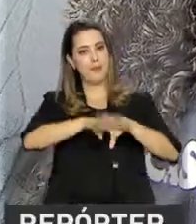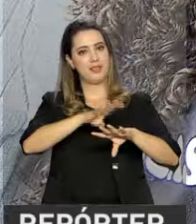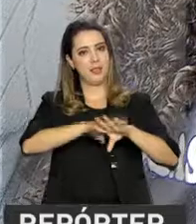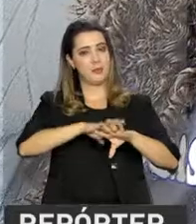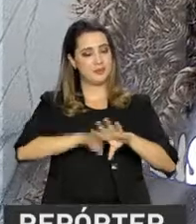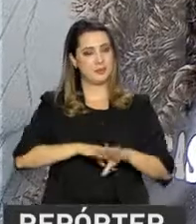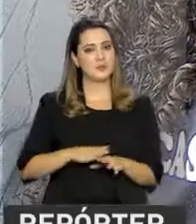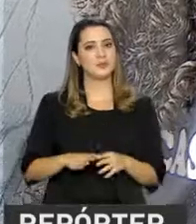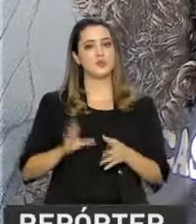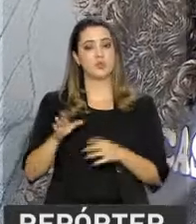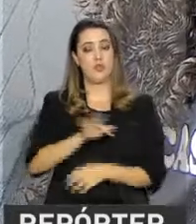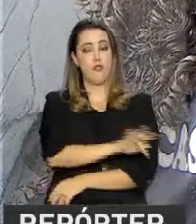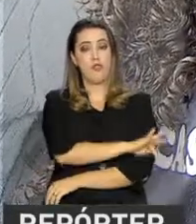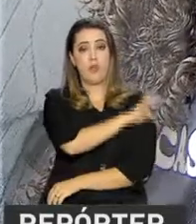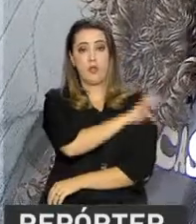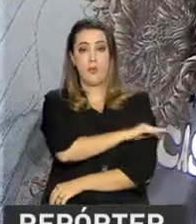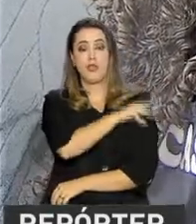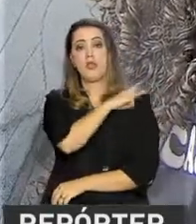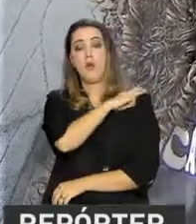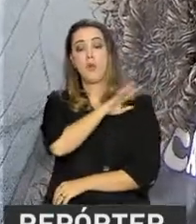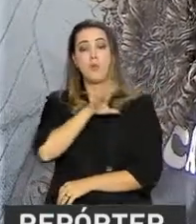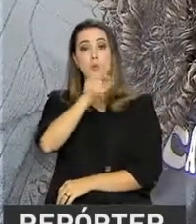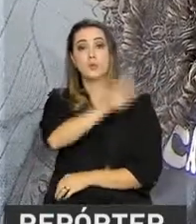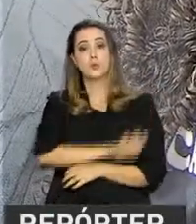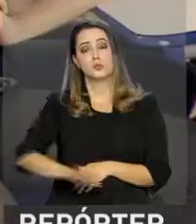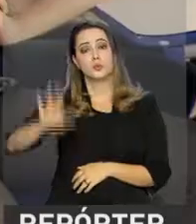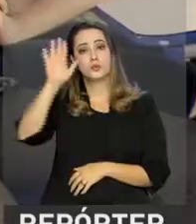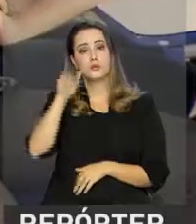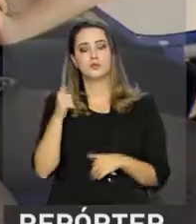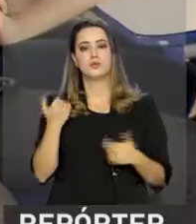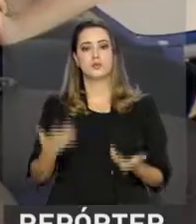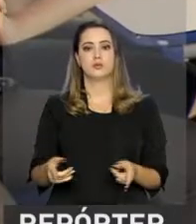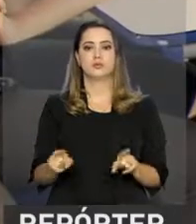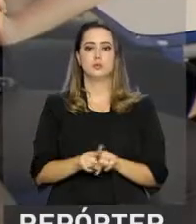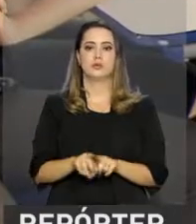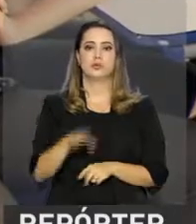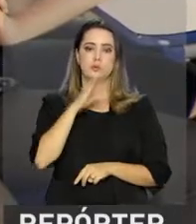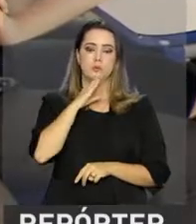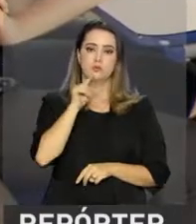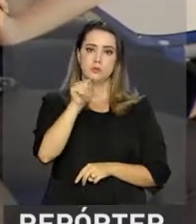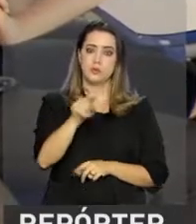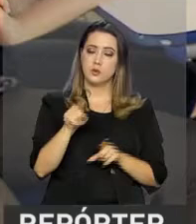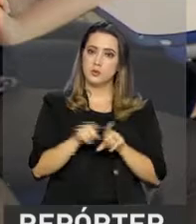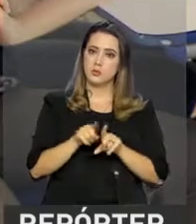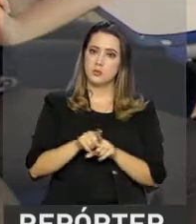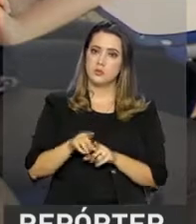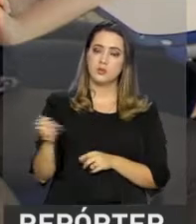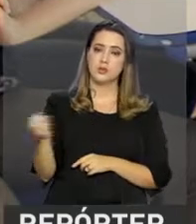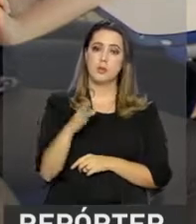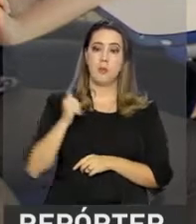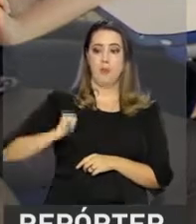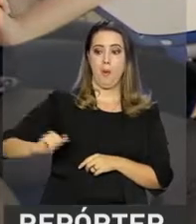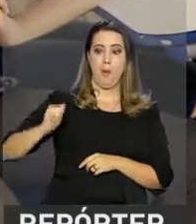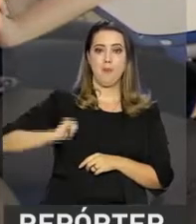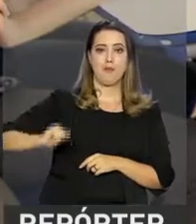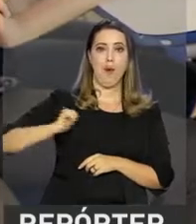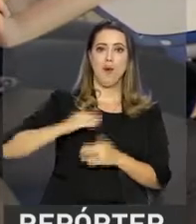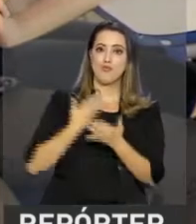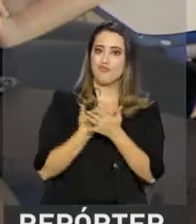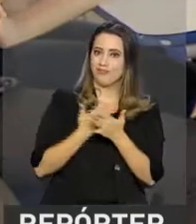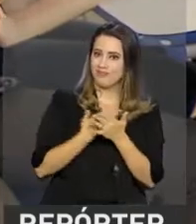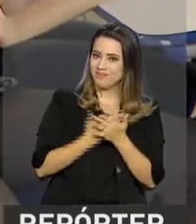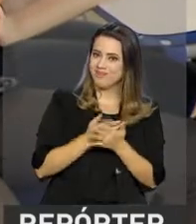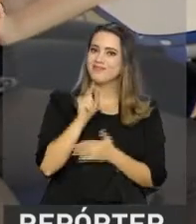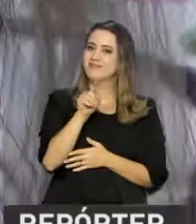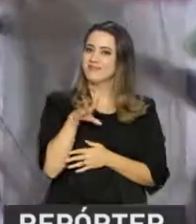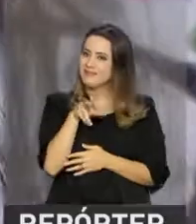reúne alunos do ensino fundamental e médio de todo o brasil além do reconhecimento gabriela ganhou uma bolsa de estudos e como